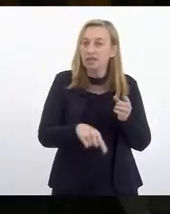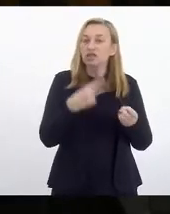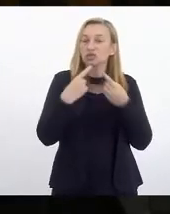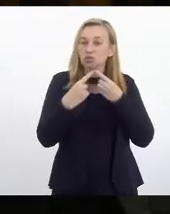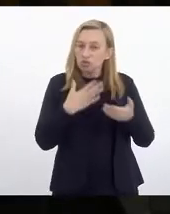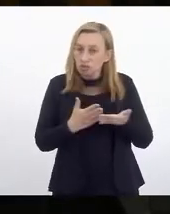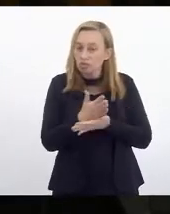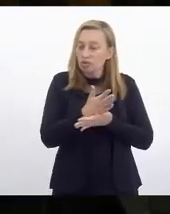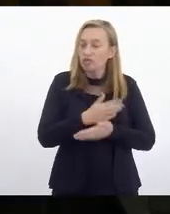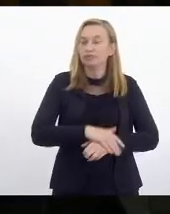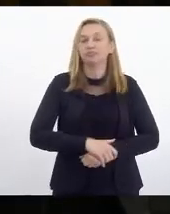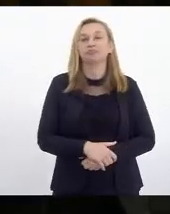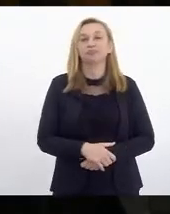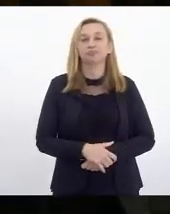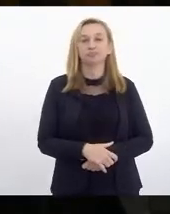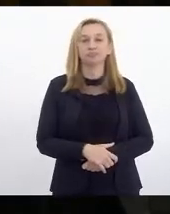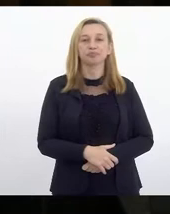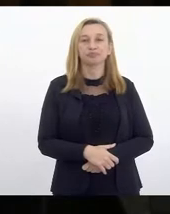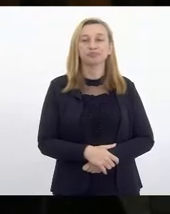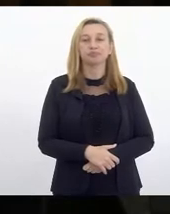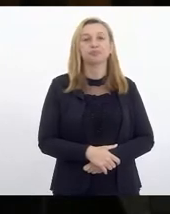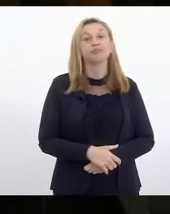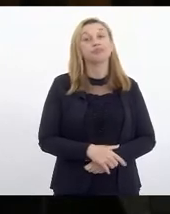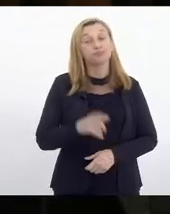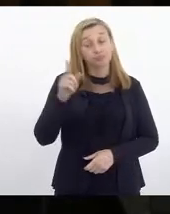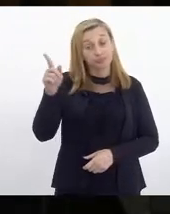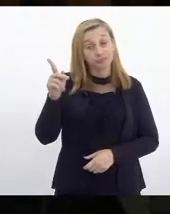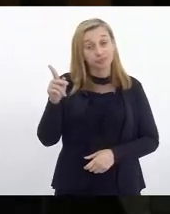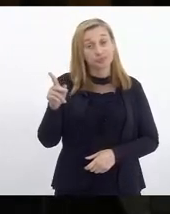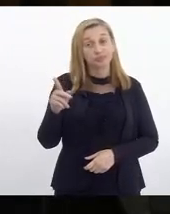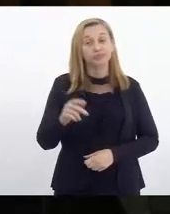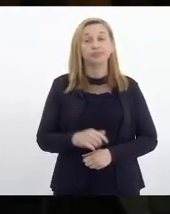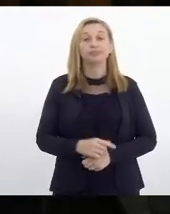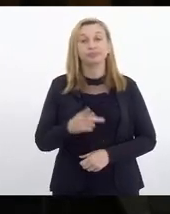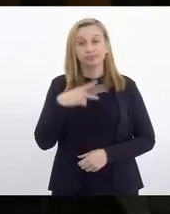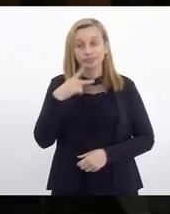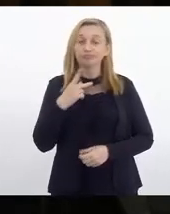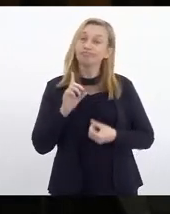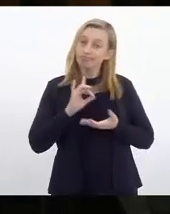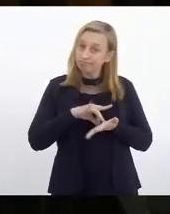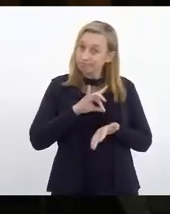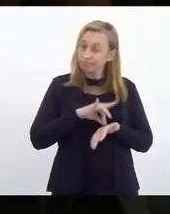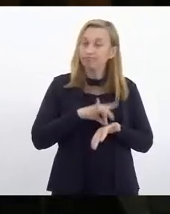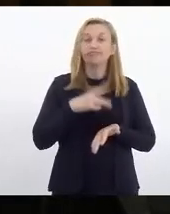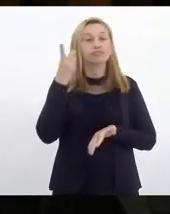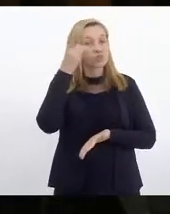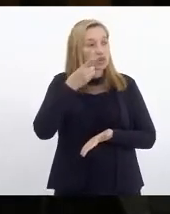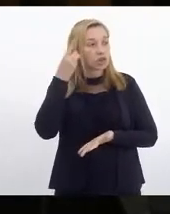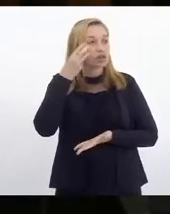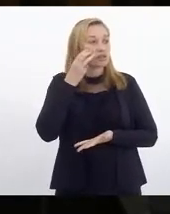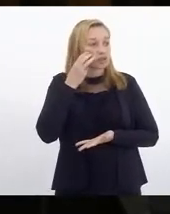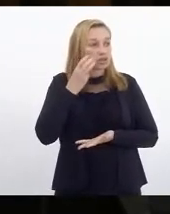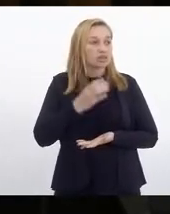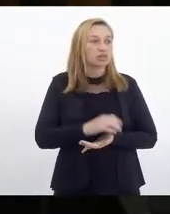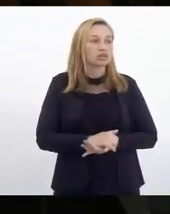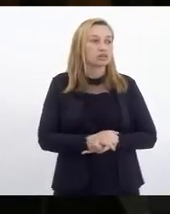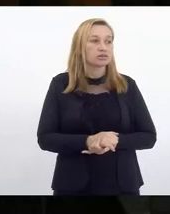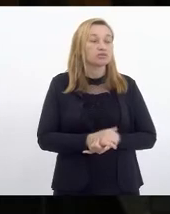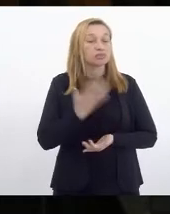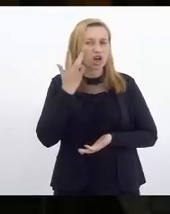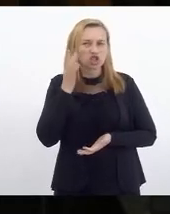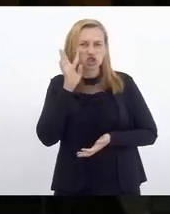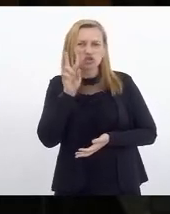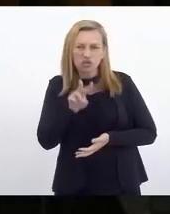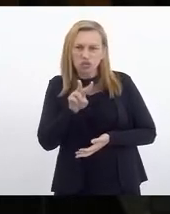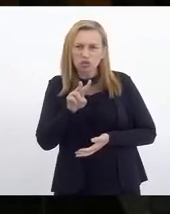e aprovamos. E lá é dito, e é verdade, deputado Waldeck, acho que assistiu